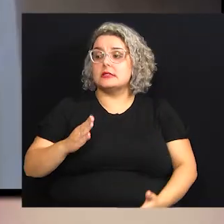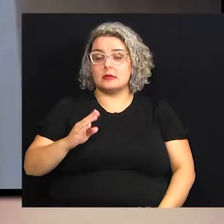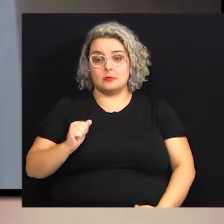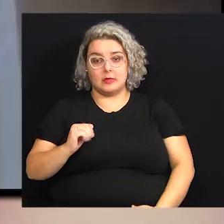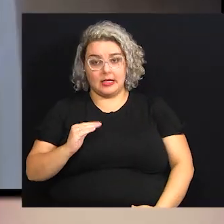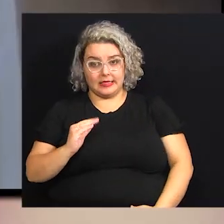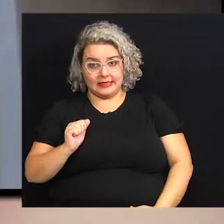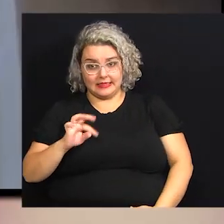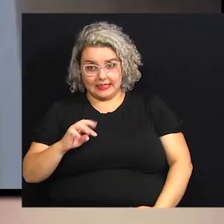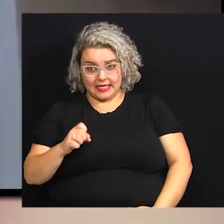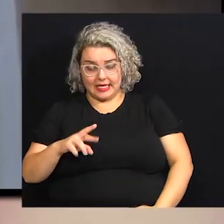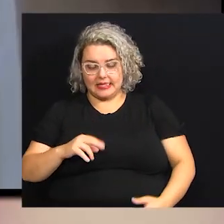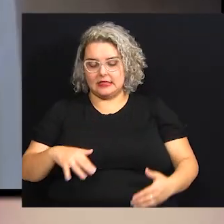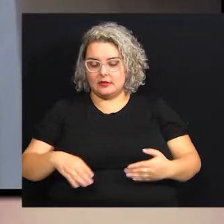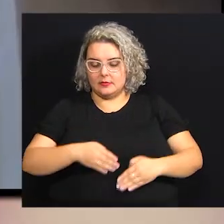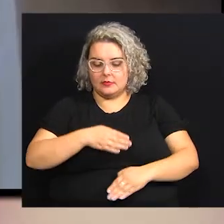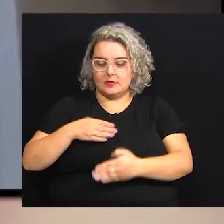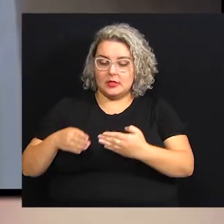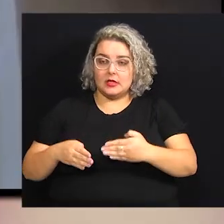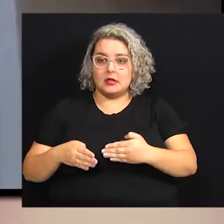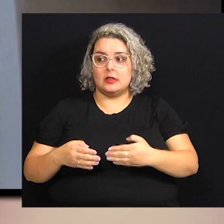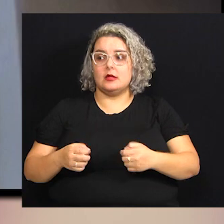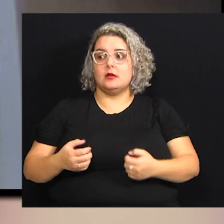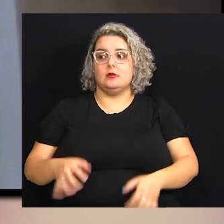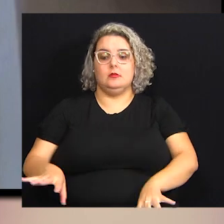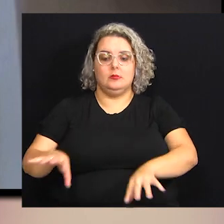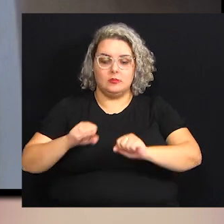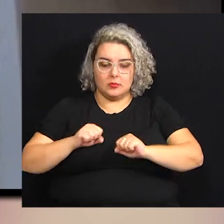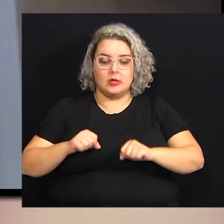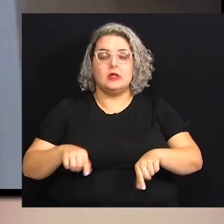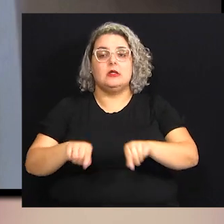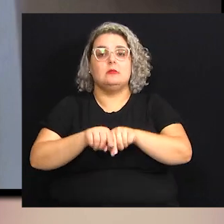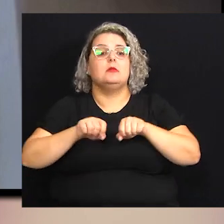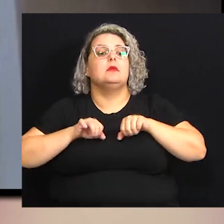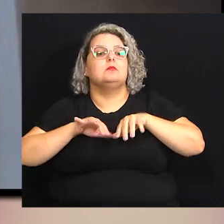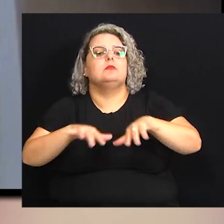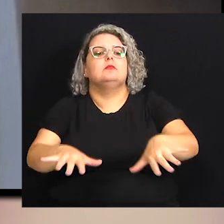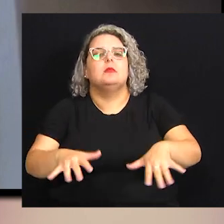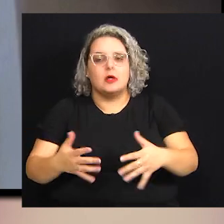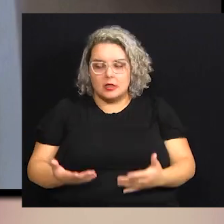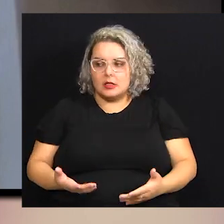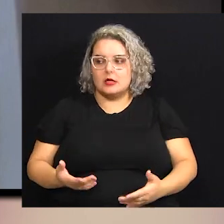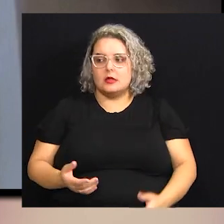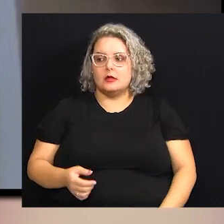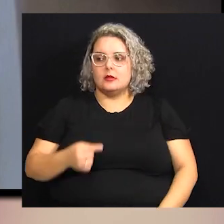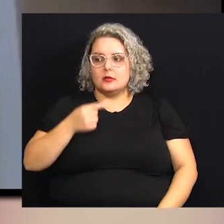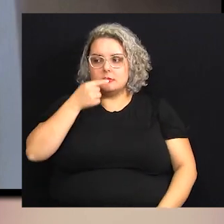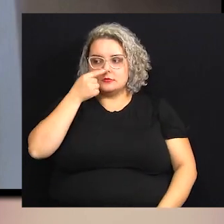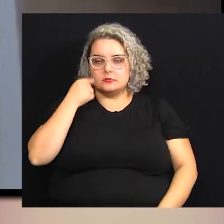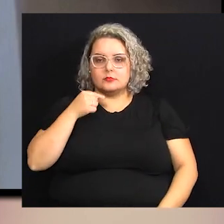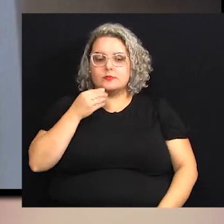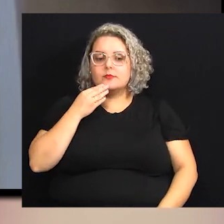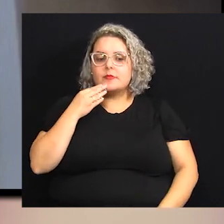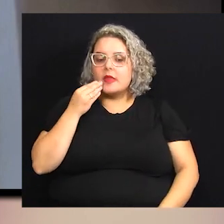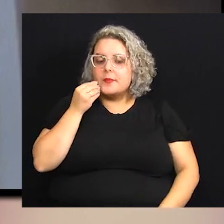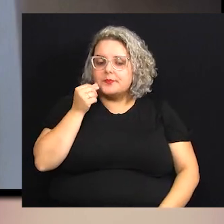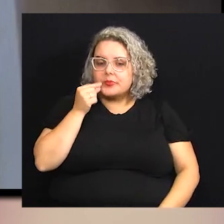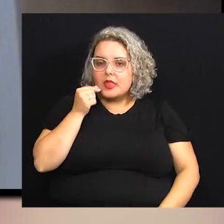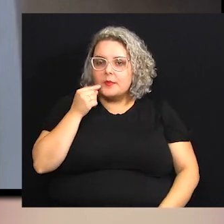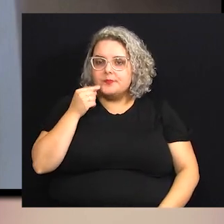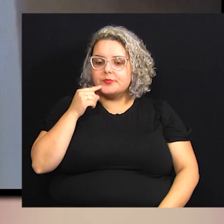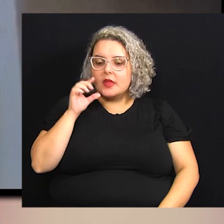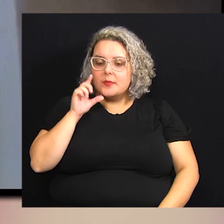Essa bactéria, a gente se contamina e elimina ela, quem é o portador da doença, através das vias aéreas, de